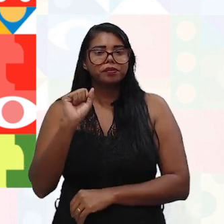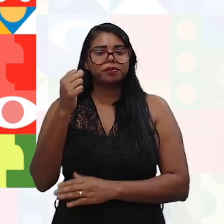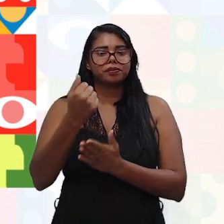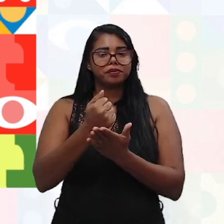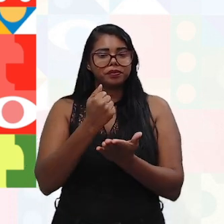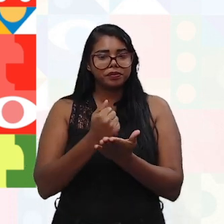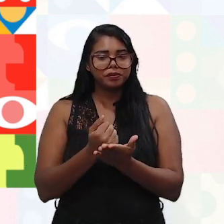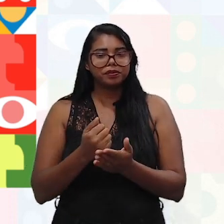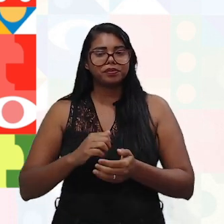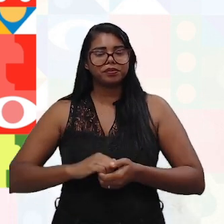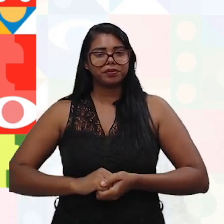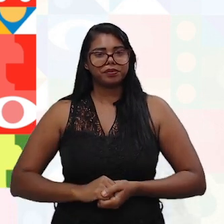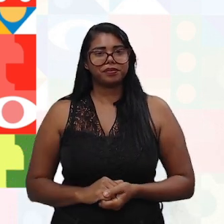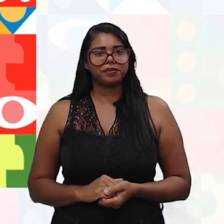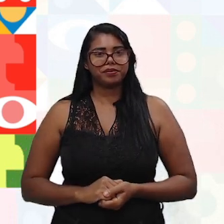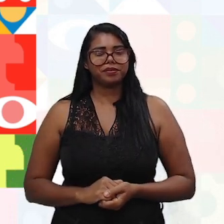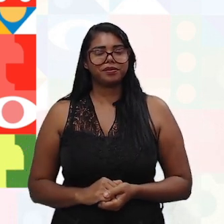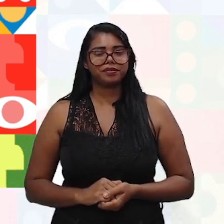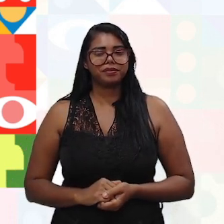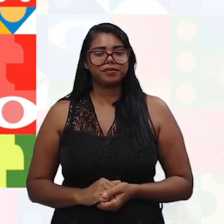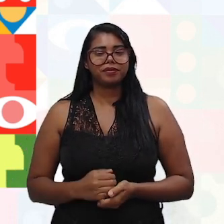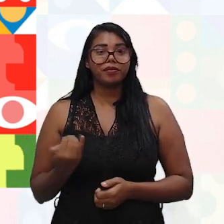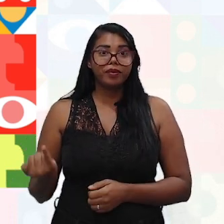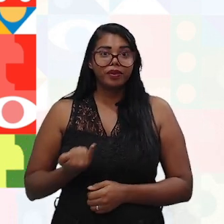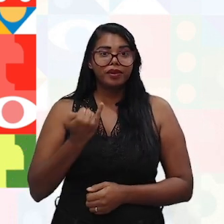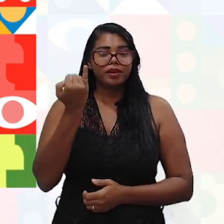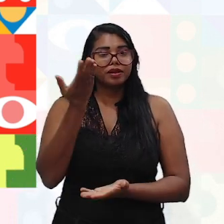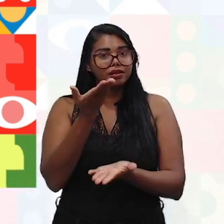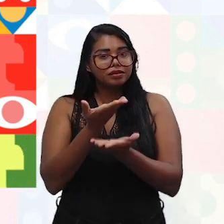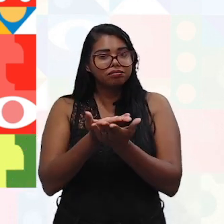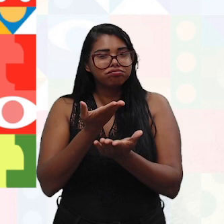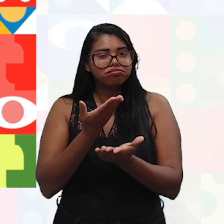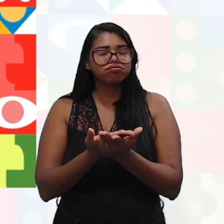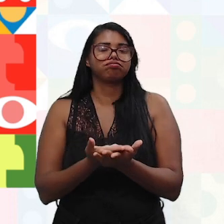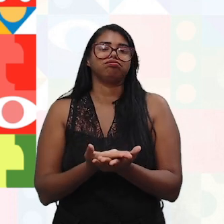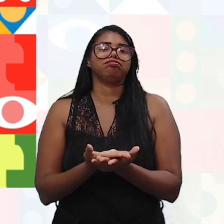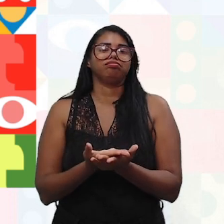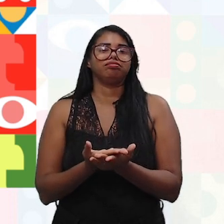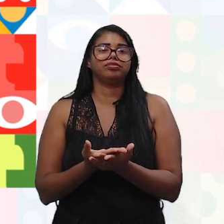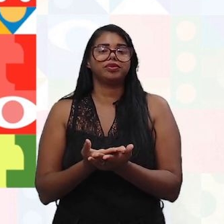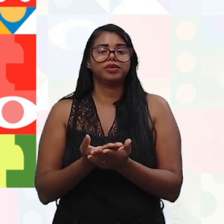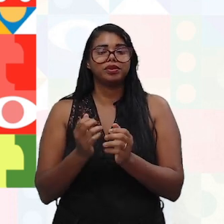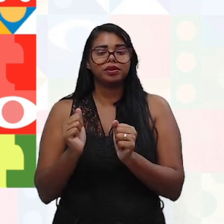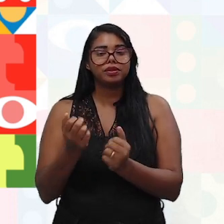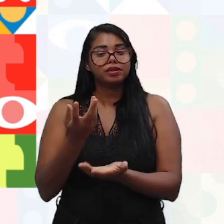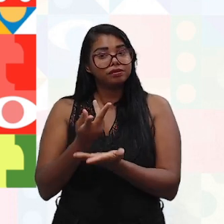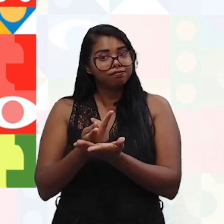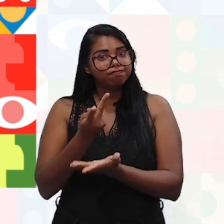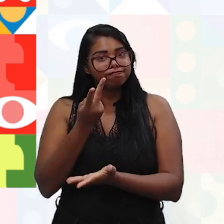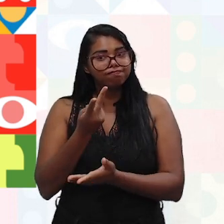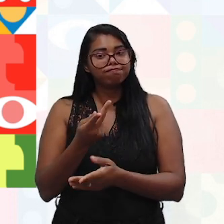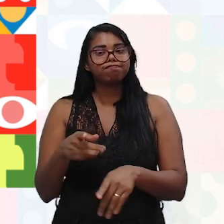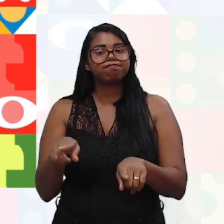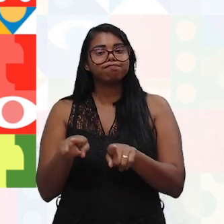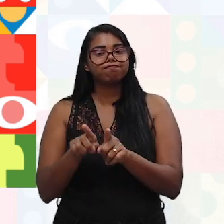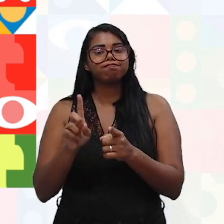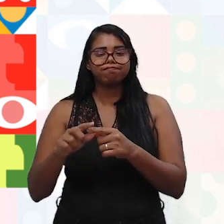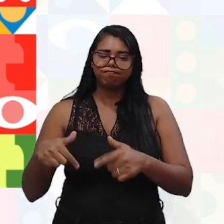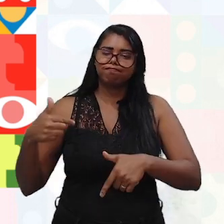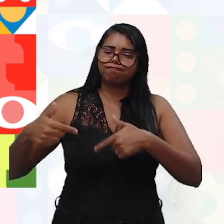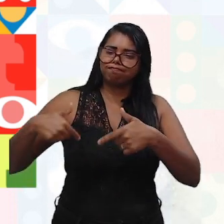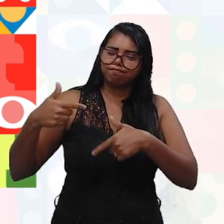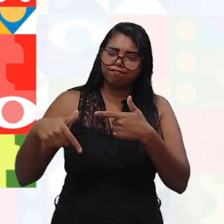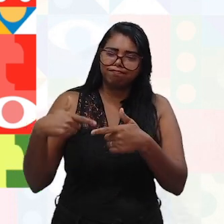tá bom? Então, vai ser importante você estudar sobre isso, porque pode acontecer se você está trabalhando